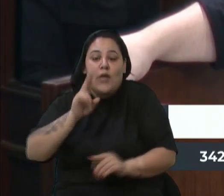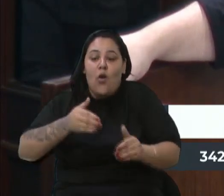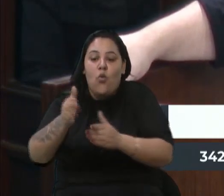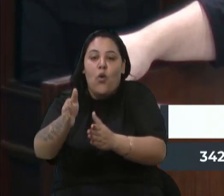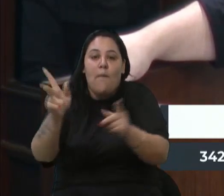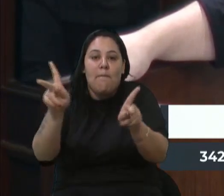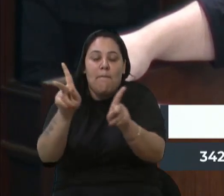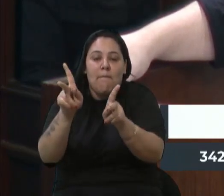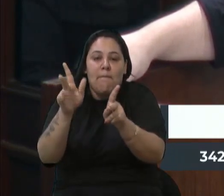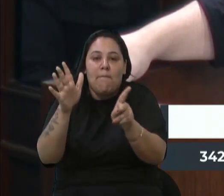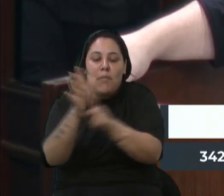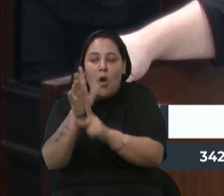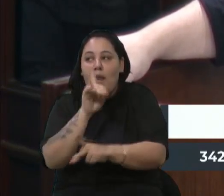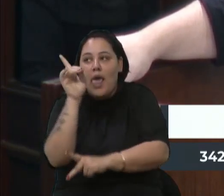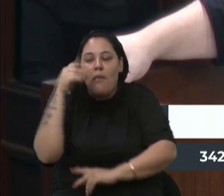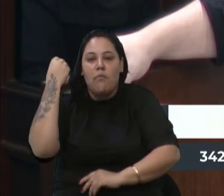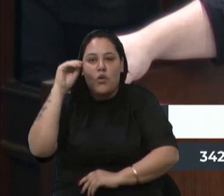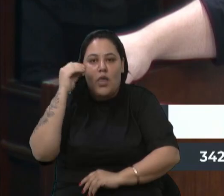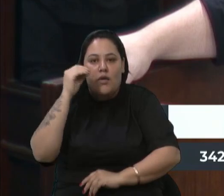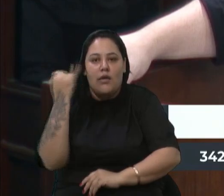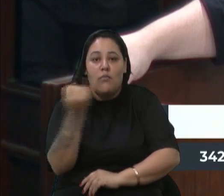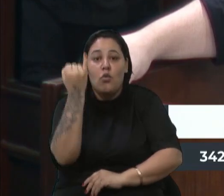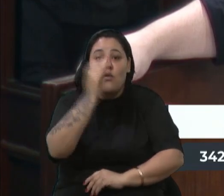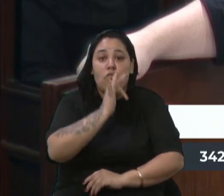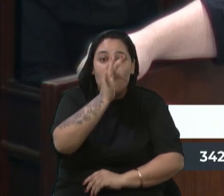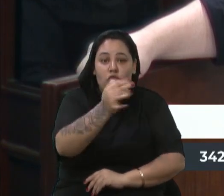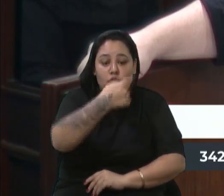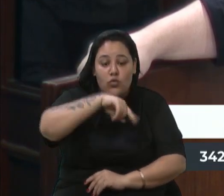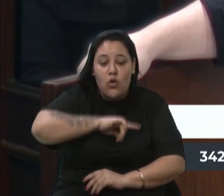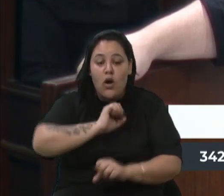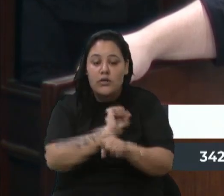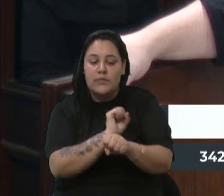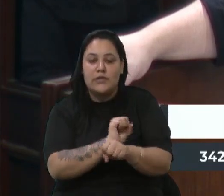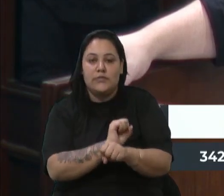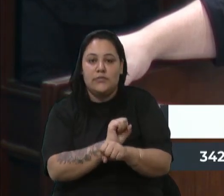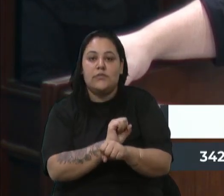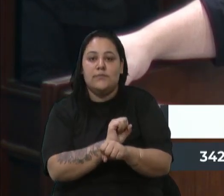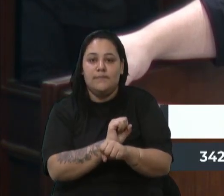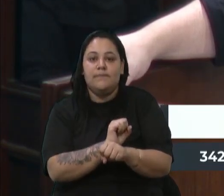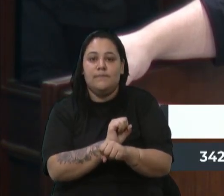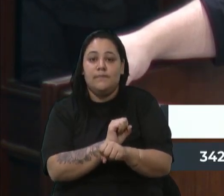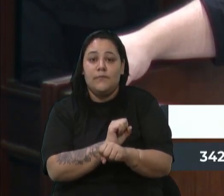super importante para o futuro, e a gente espera que venha, e vai vir, porque a gente já